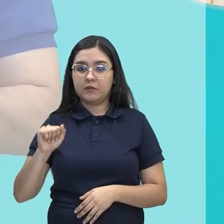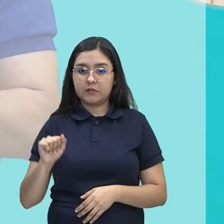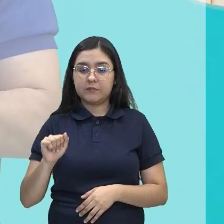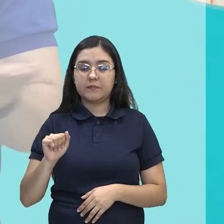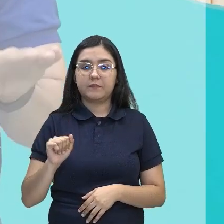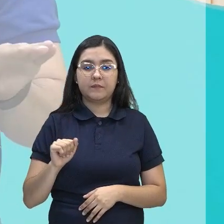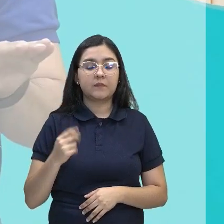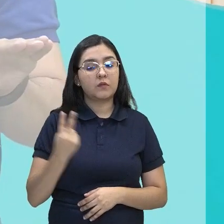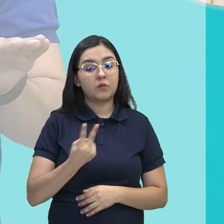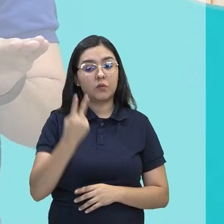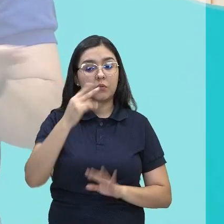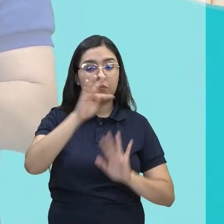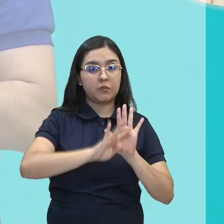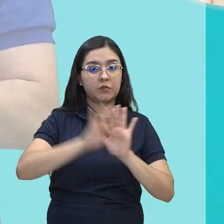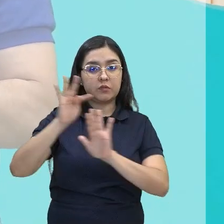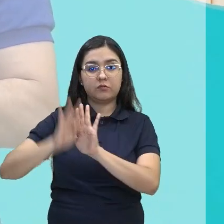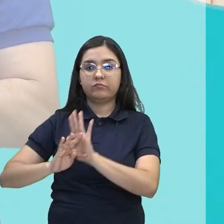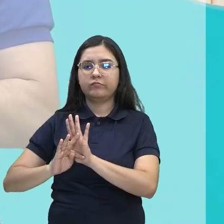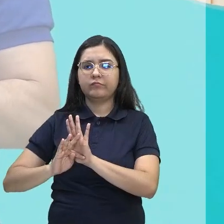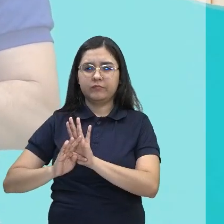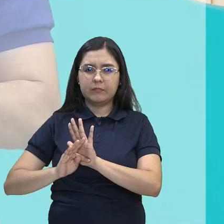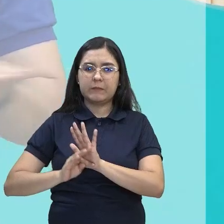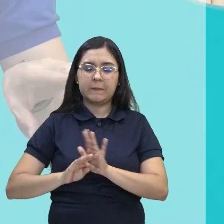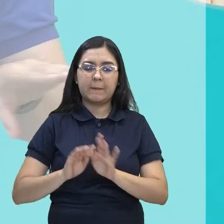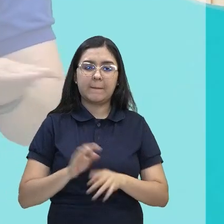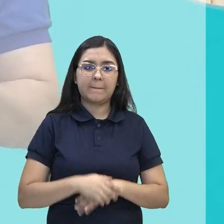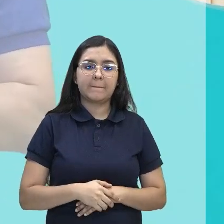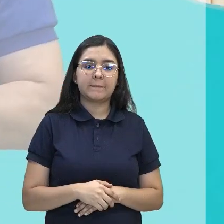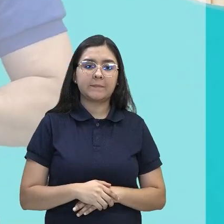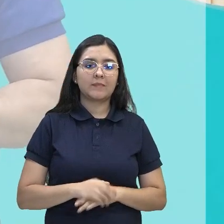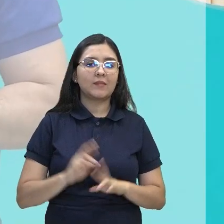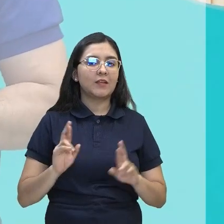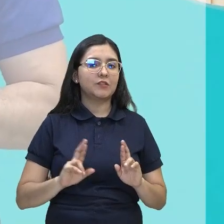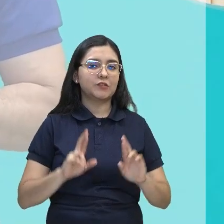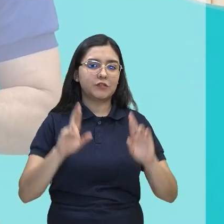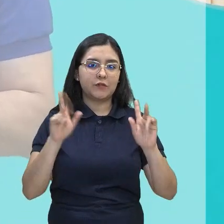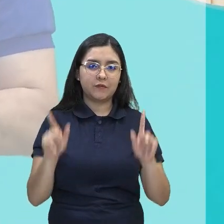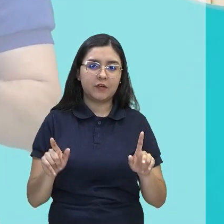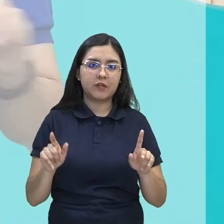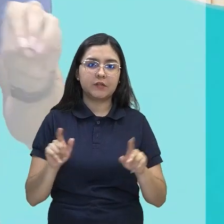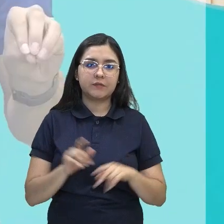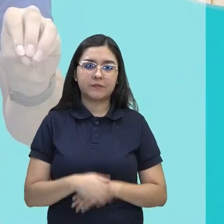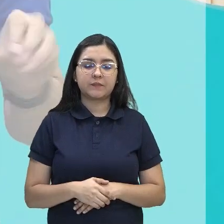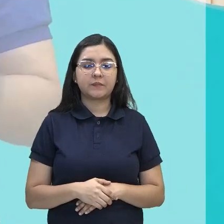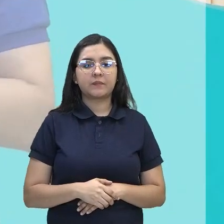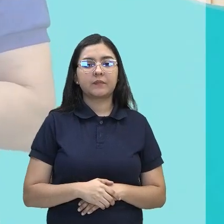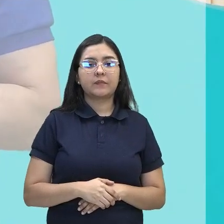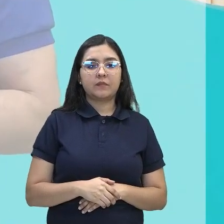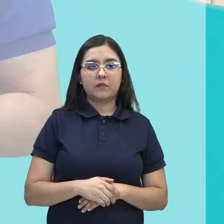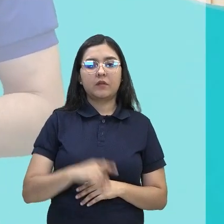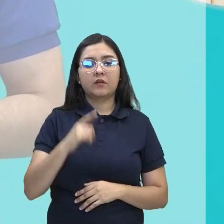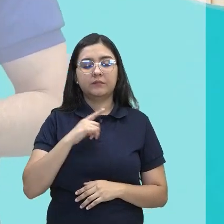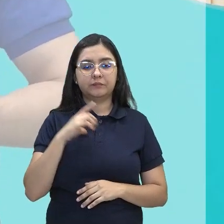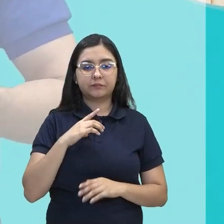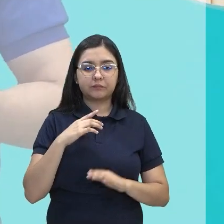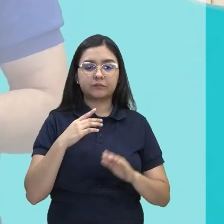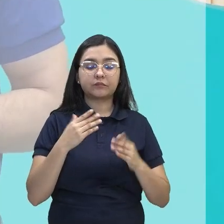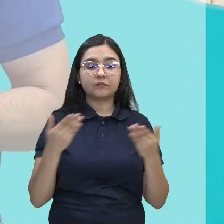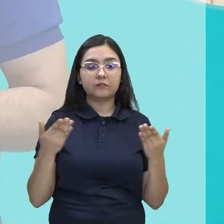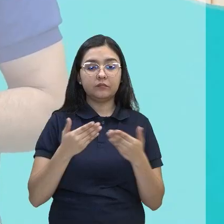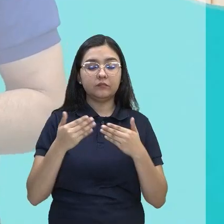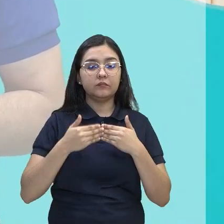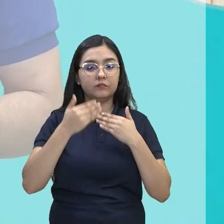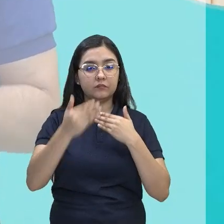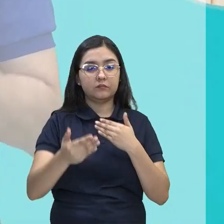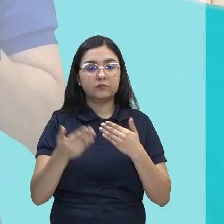né, que são dois textos que orbitam ali em posições bem distintas, né, um em cada extremo. Agora nós vamos